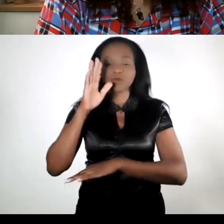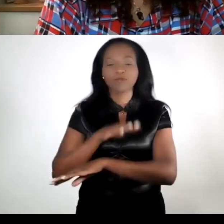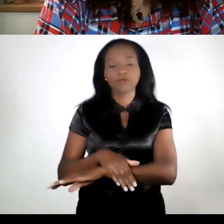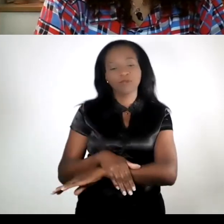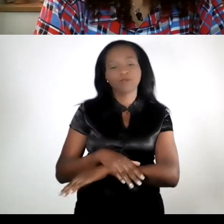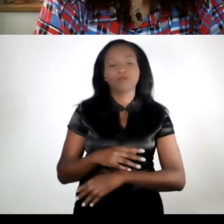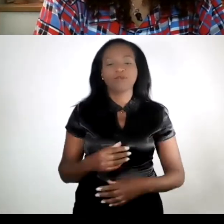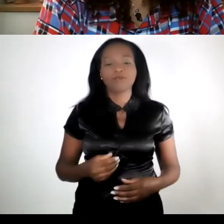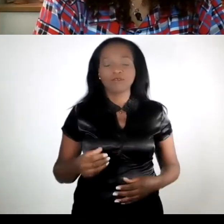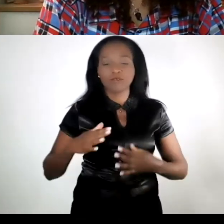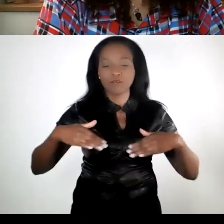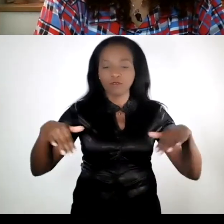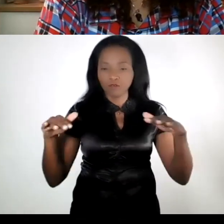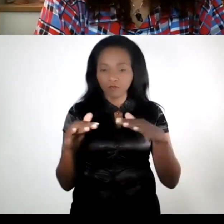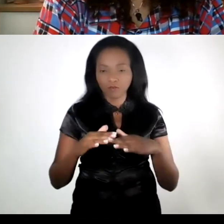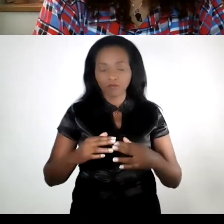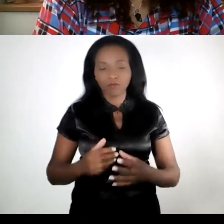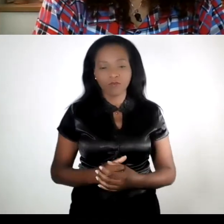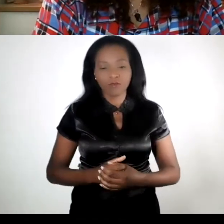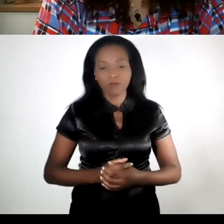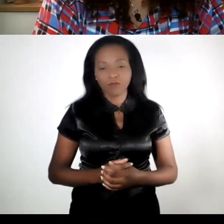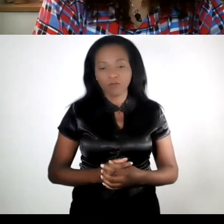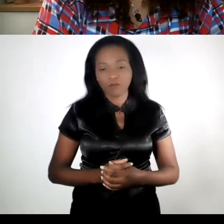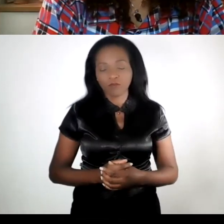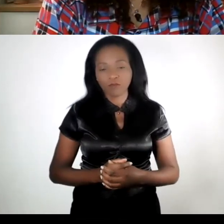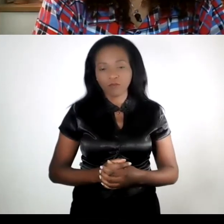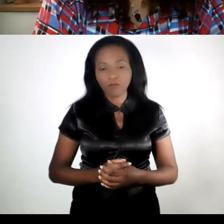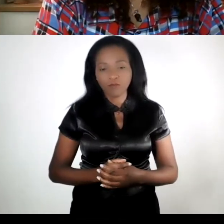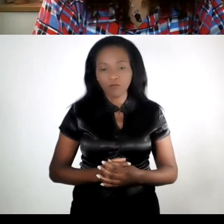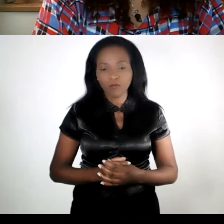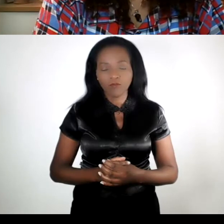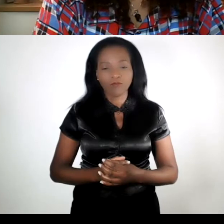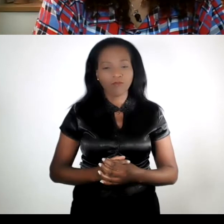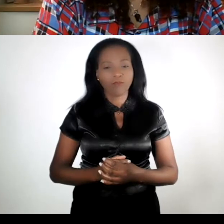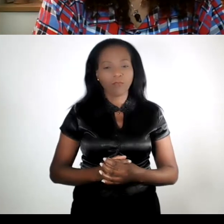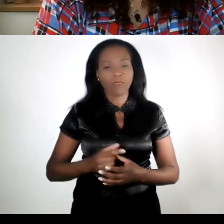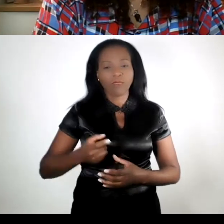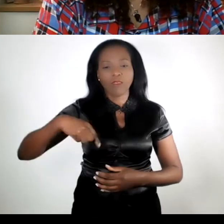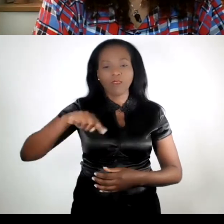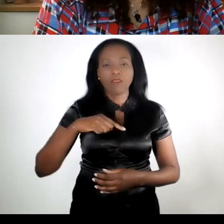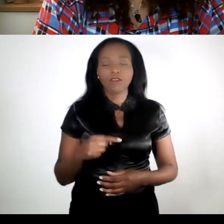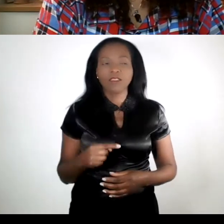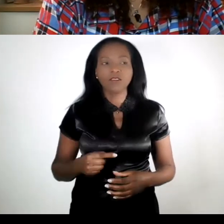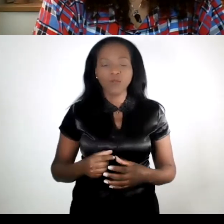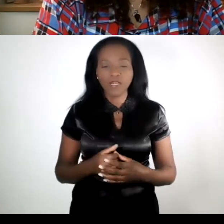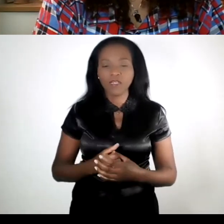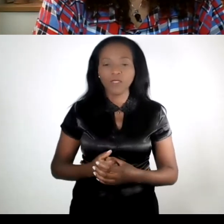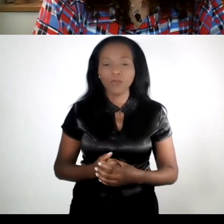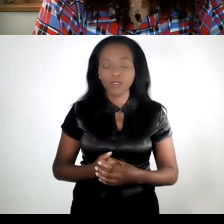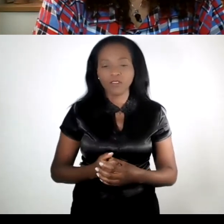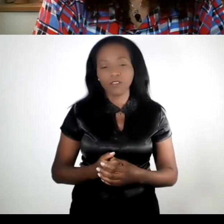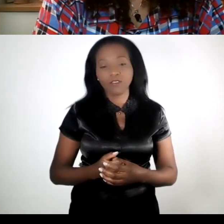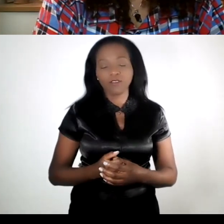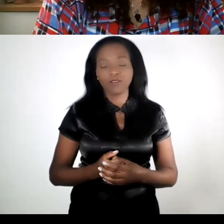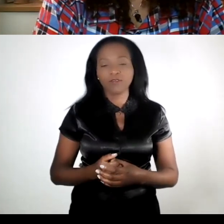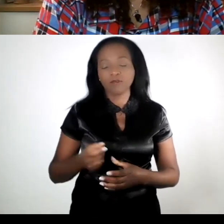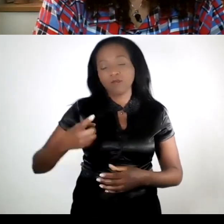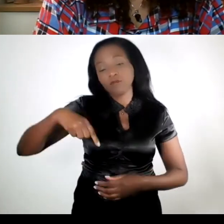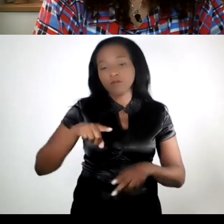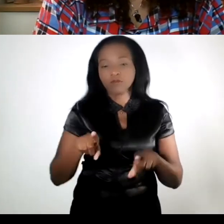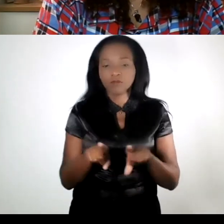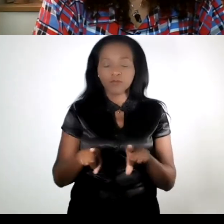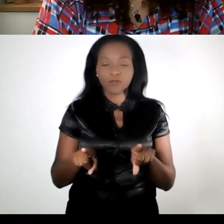e a todas e a todos. Né? Nós estamos aqui, né? Eu gostaria de dizer que nós temos também